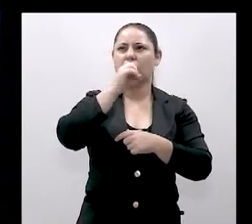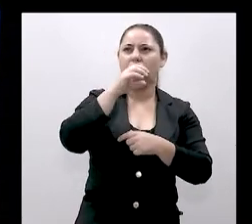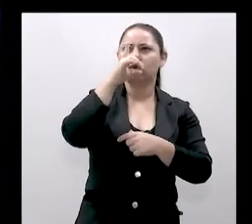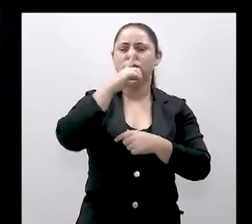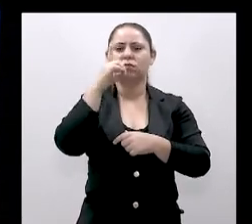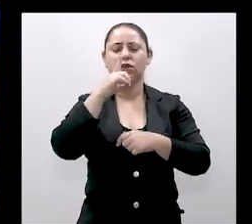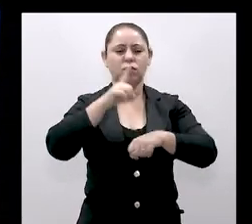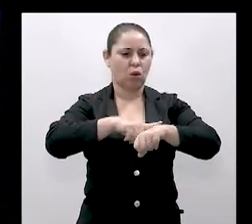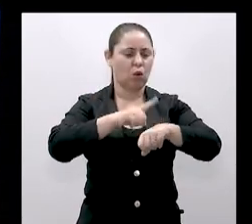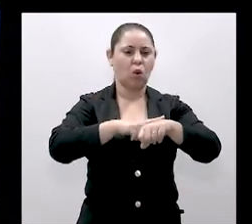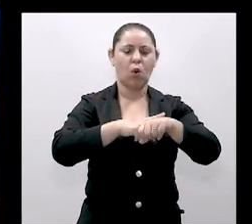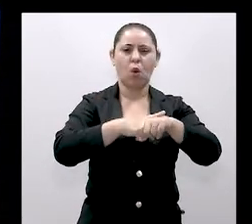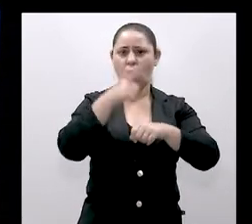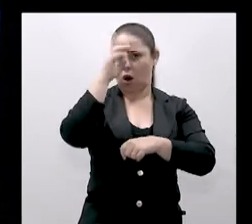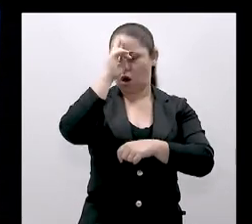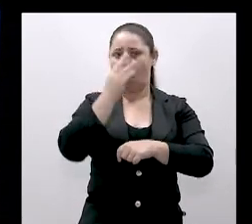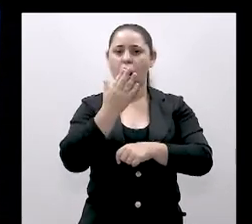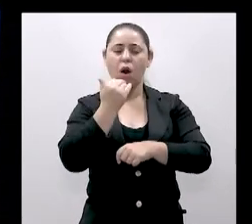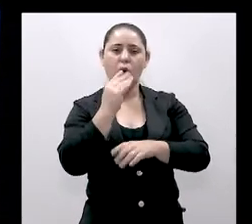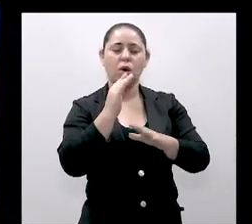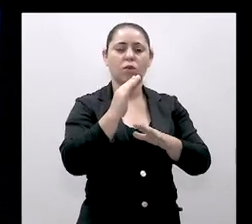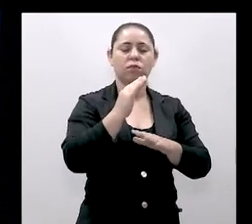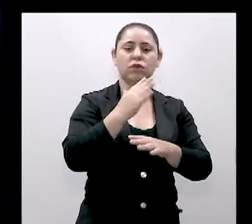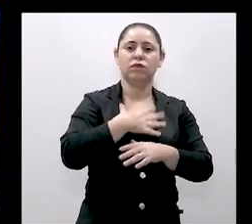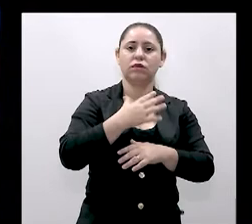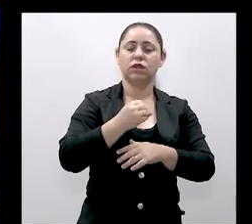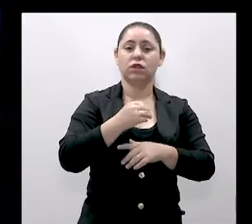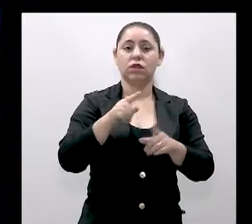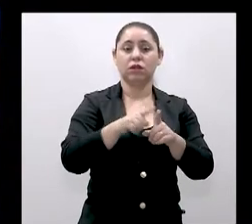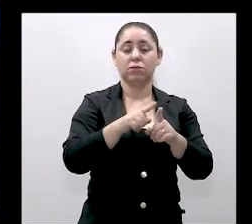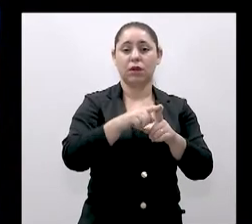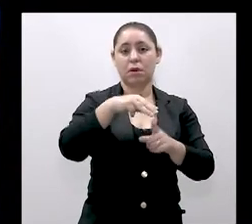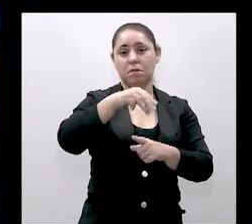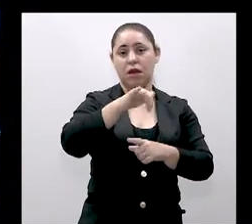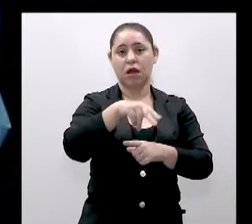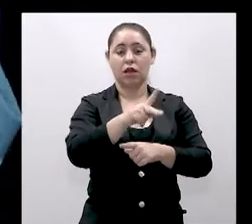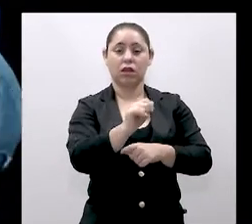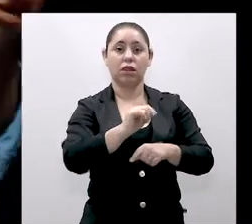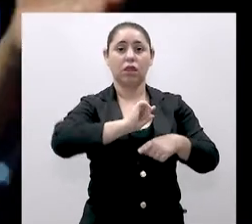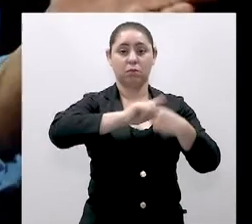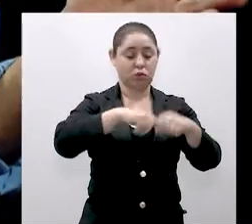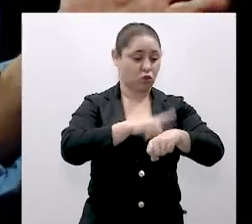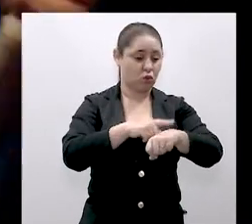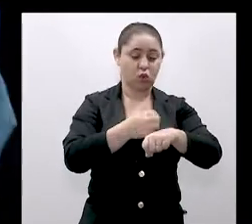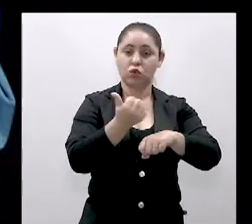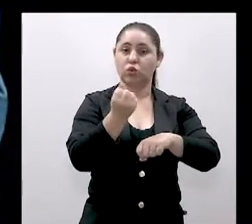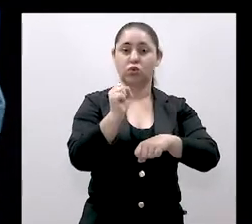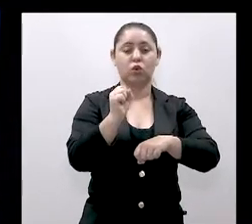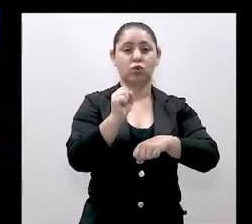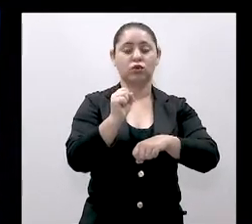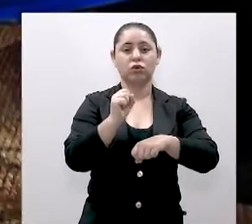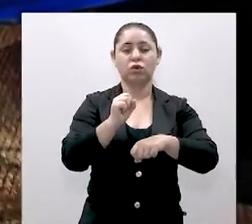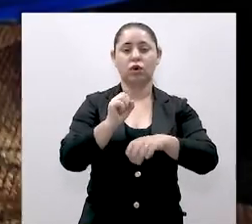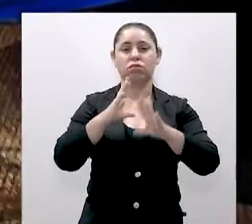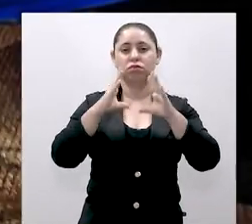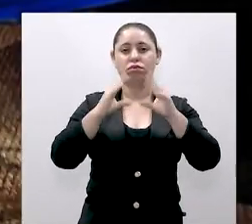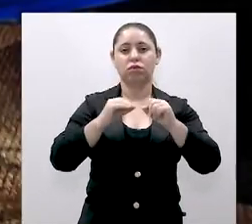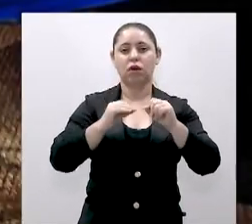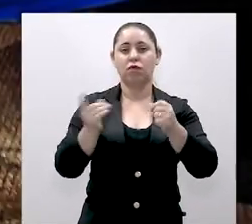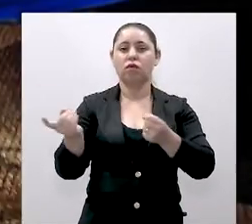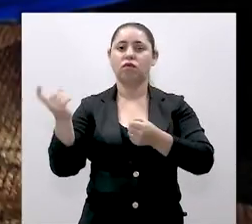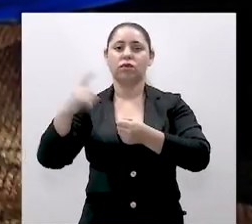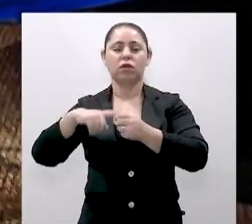na minha casa meio-dia almoçar para com as minhas filhas e com maika e depois 18:30 voltar para